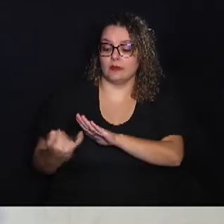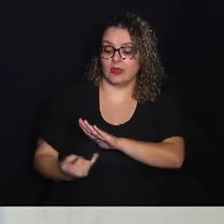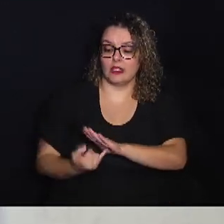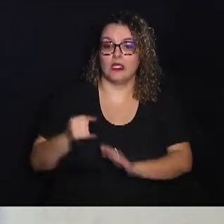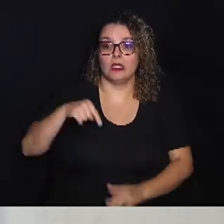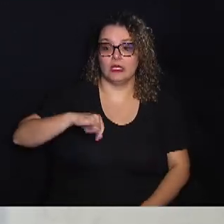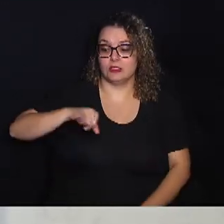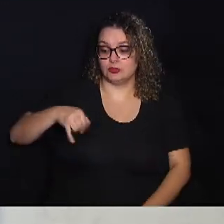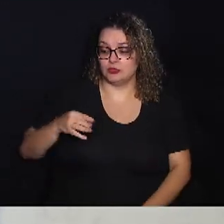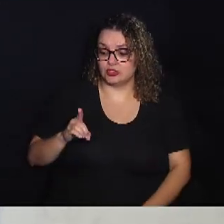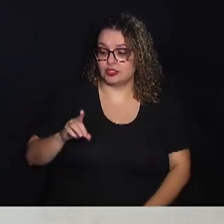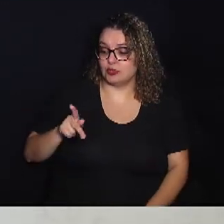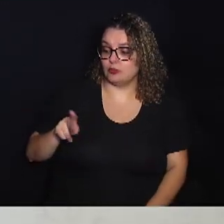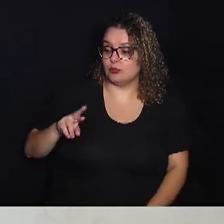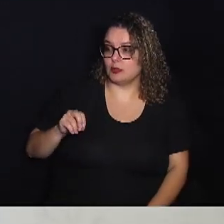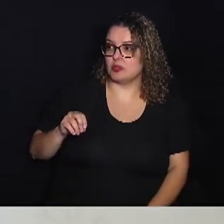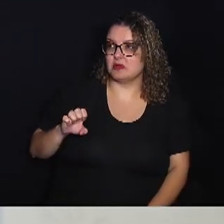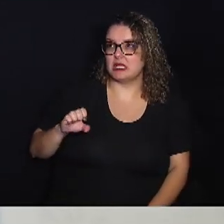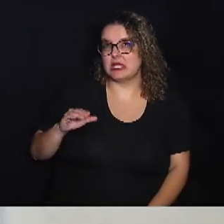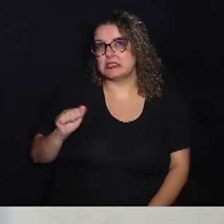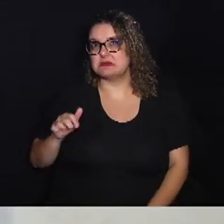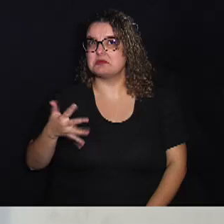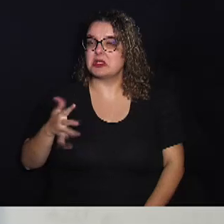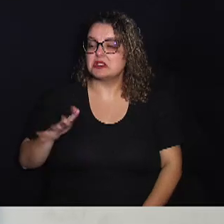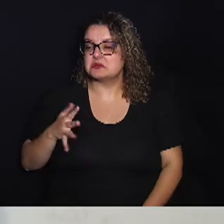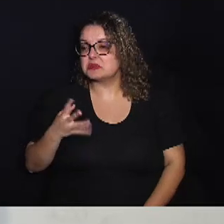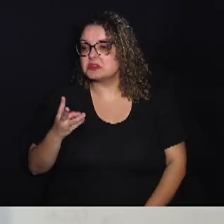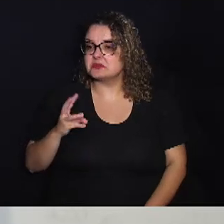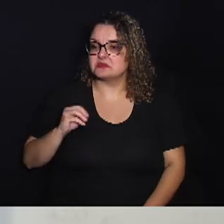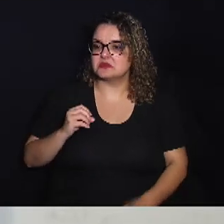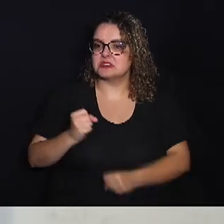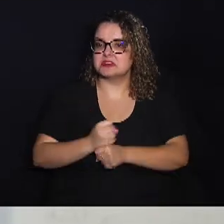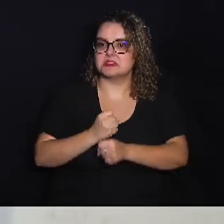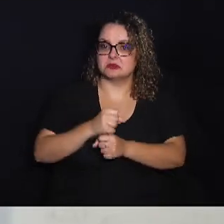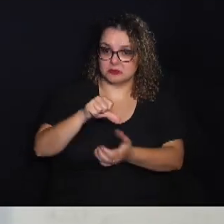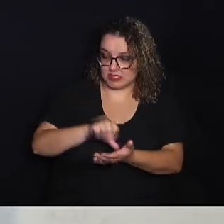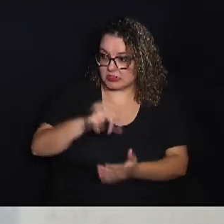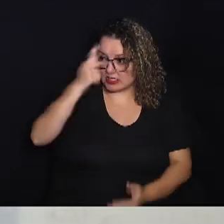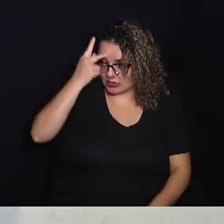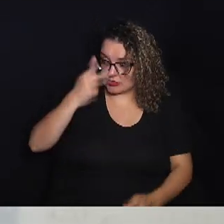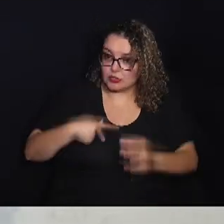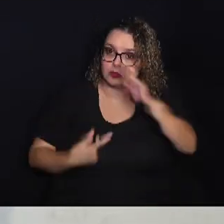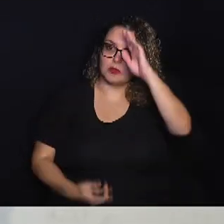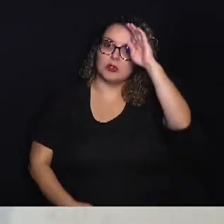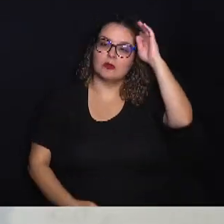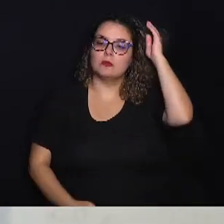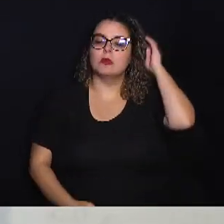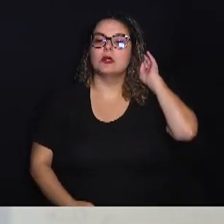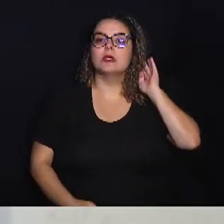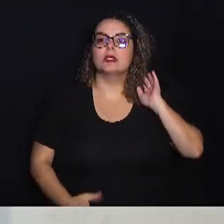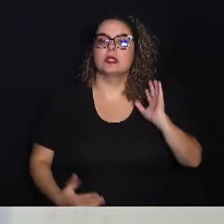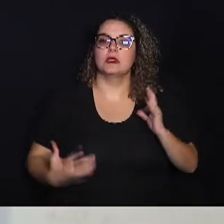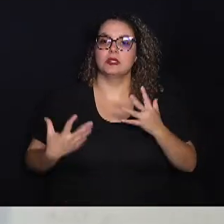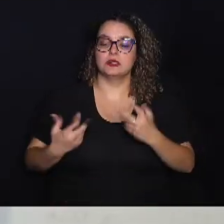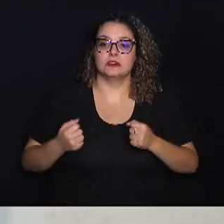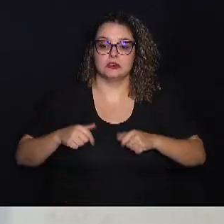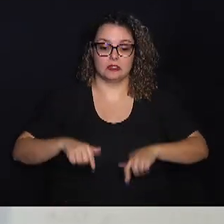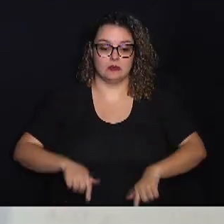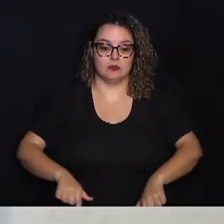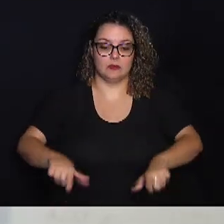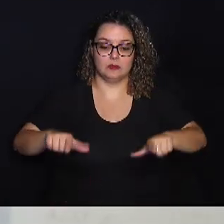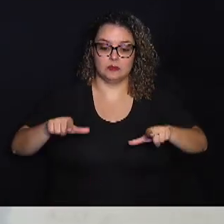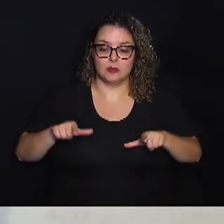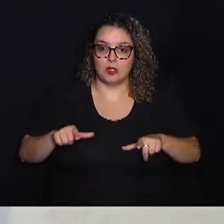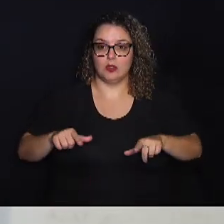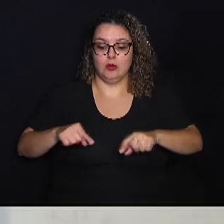Jardim Proença por volta de uns 30 anos, mais ou menos, na sede própria, né? Que foi uma doação que nós recebemos do terreno